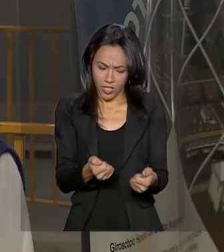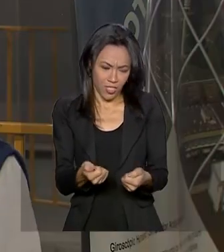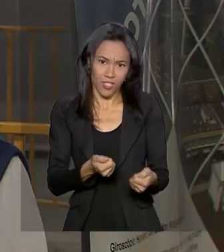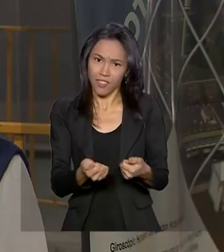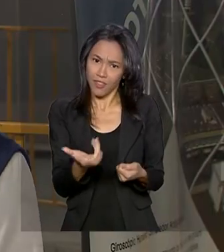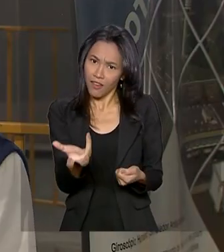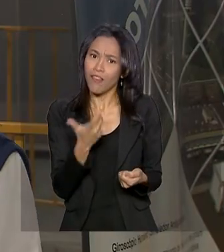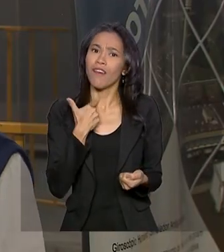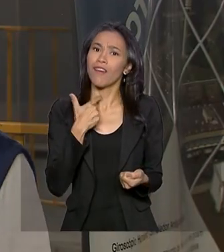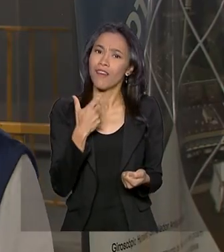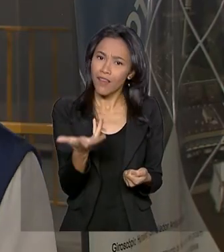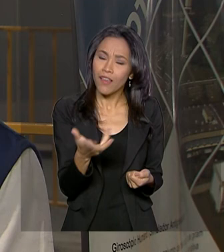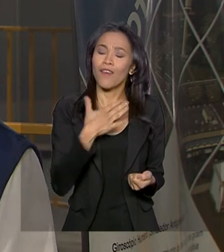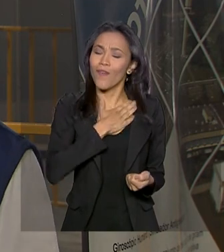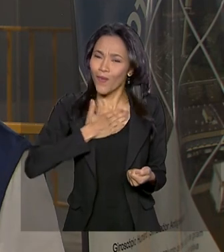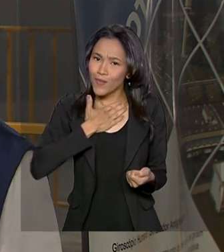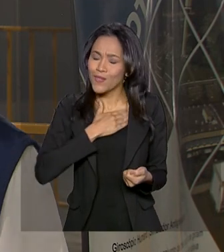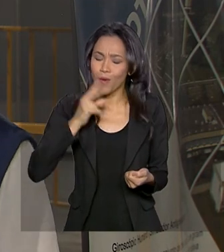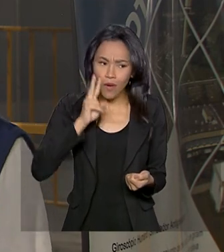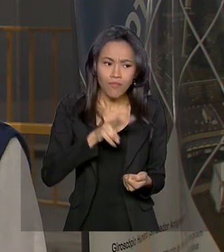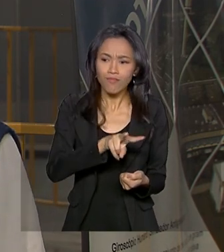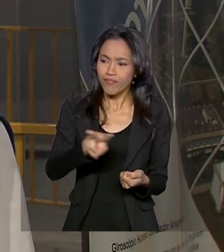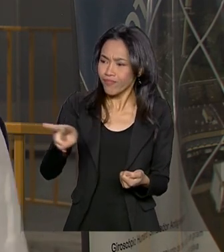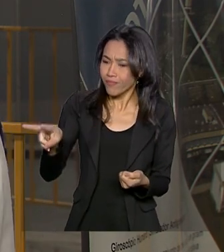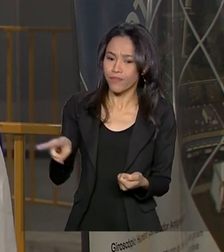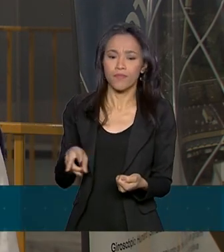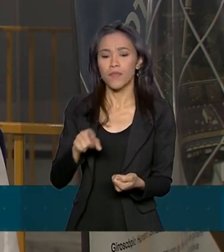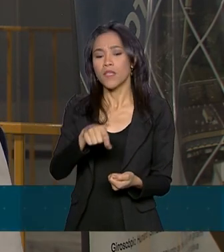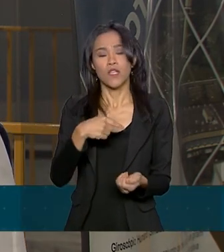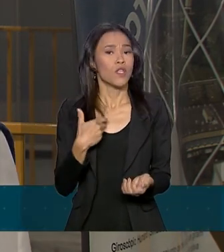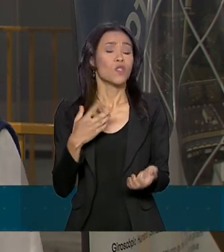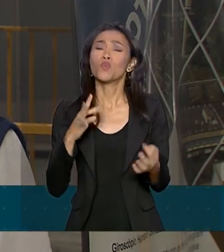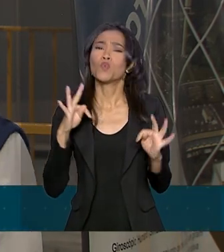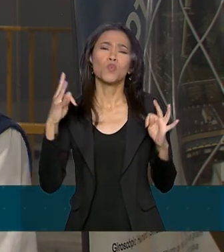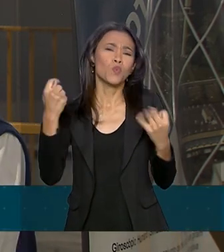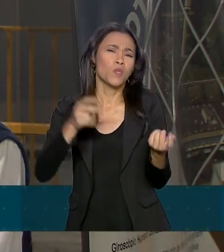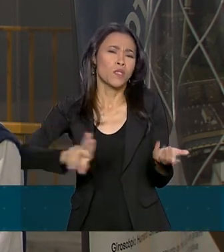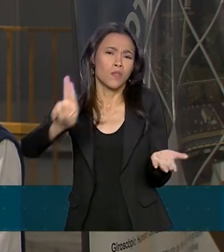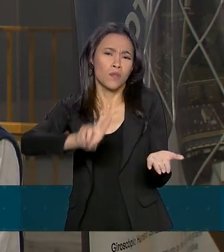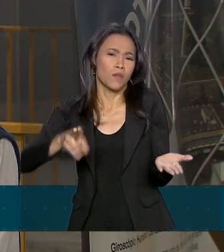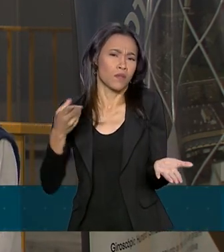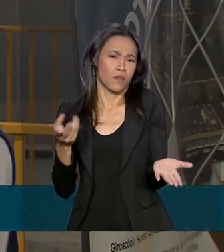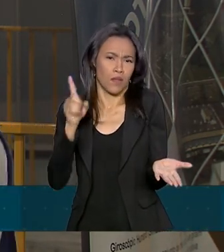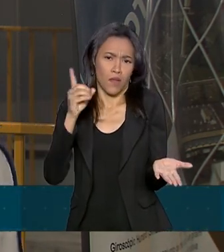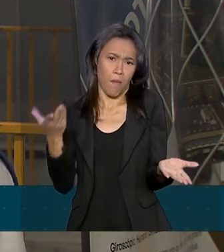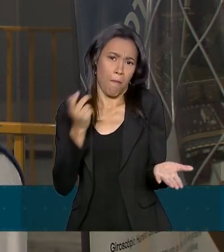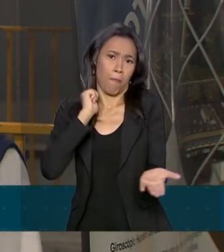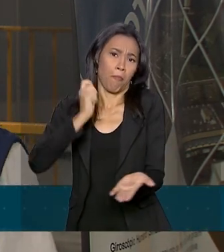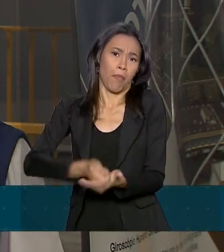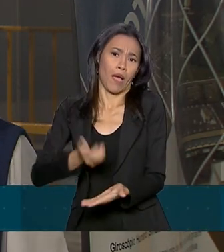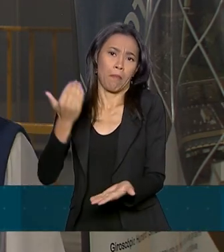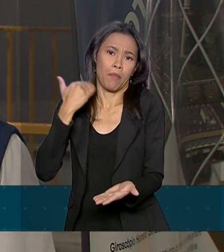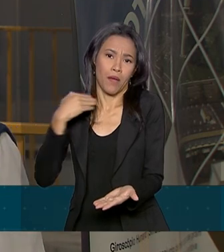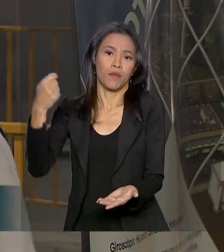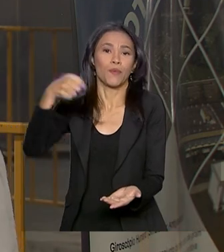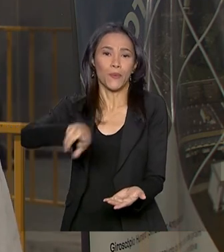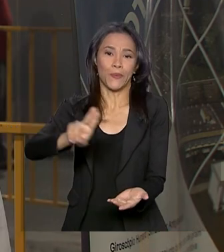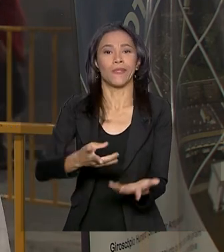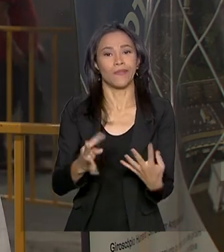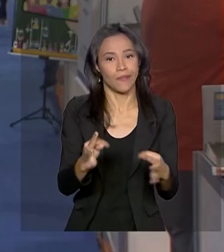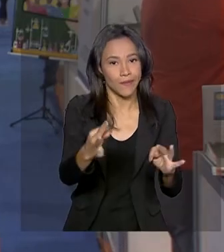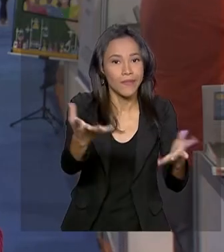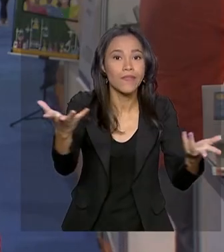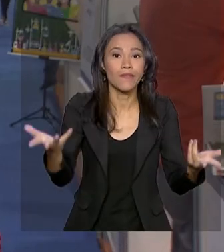e conta que gostou do que viu. Qualquer coisa que a gente tem que usar hoje em dia, até para pagar uma conta no banco, a gente está tendo que usar a tecnologia hoje em